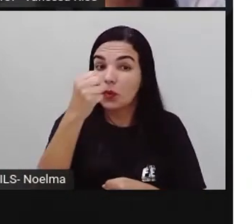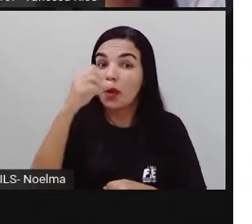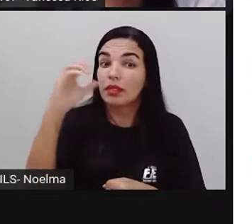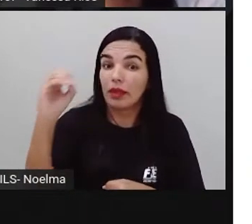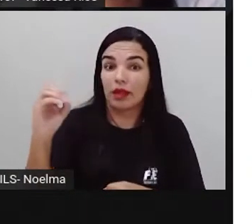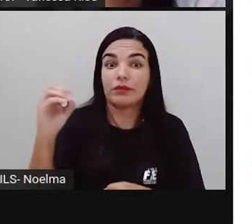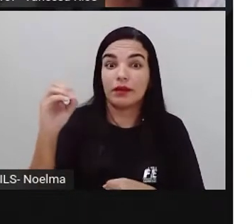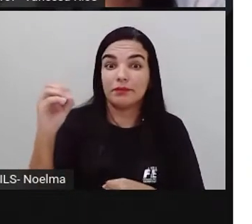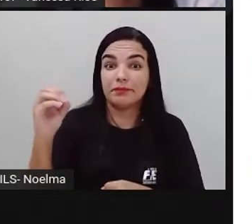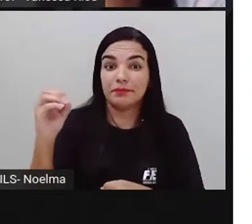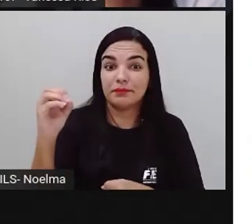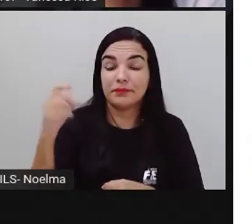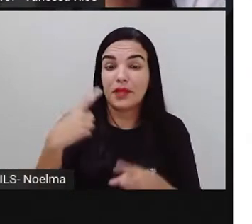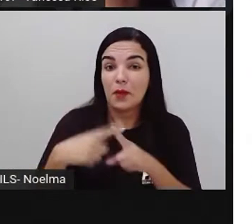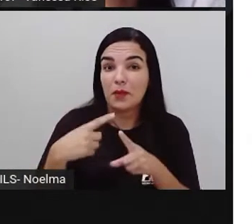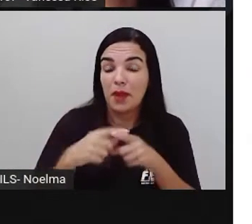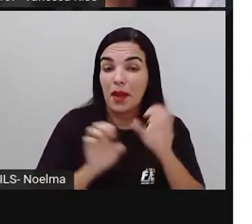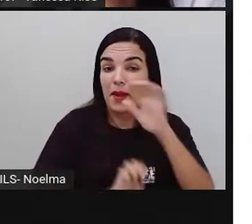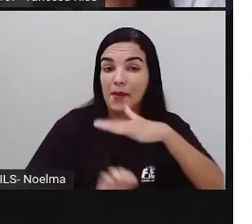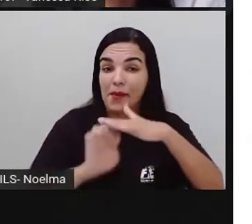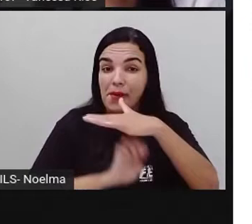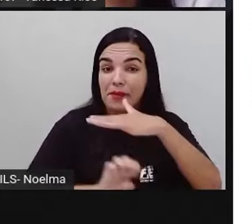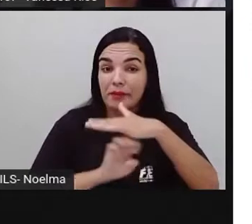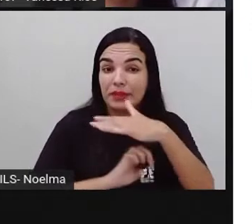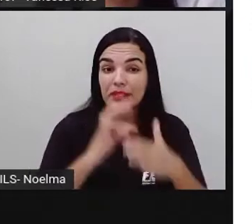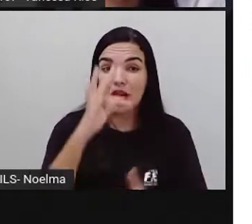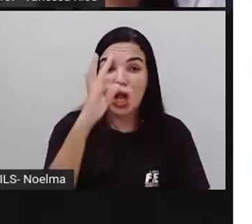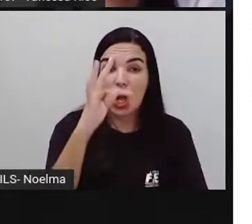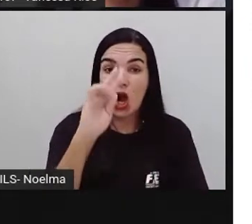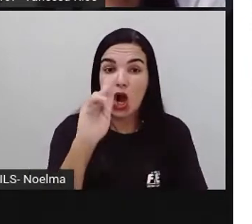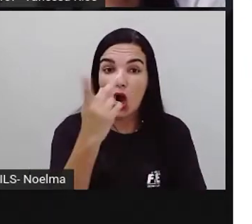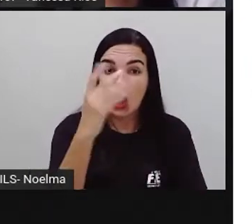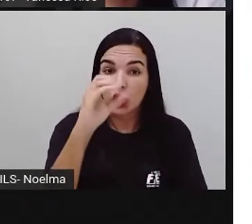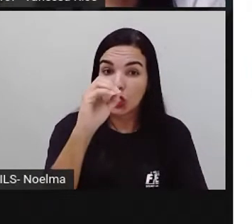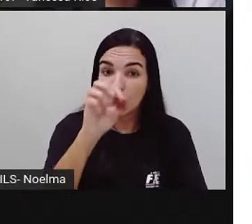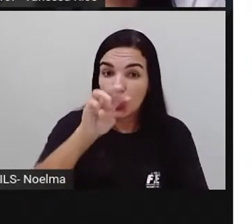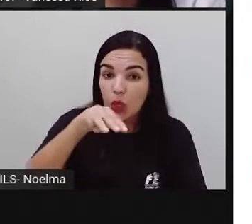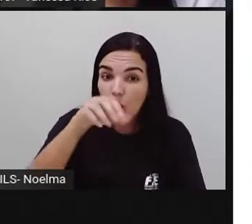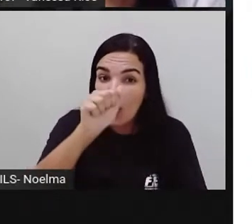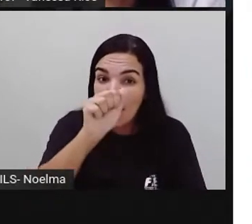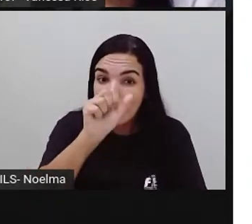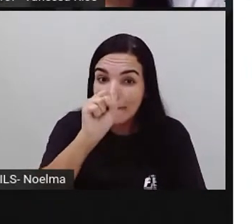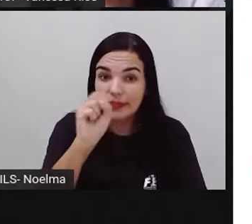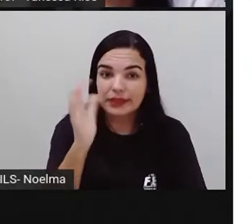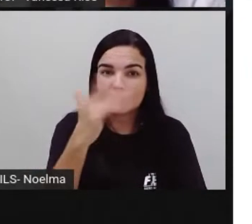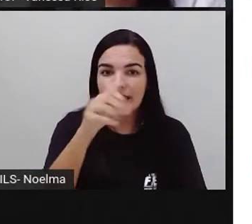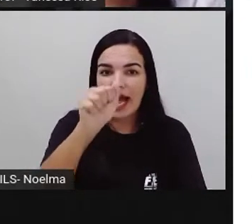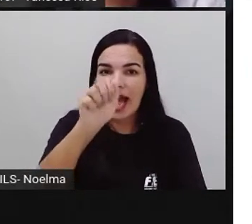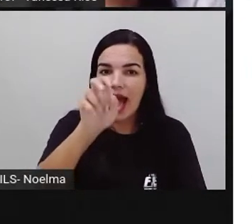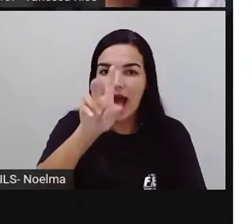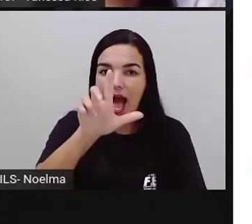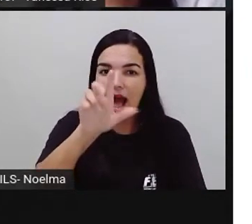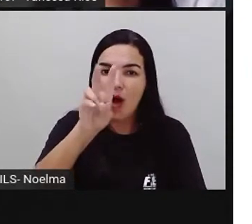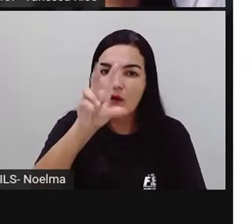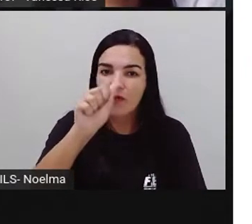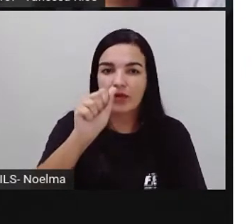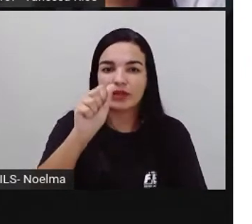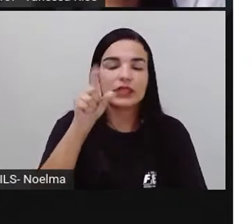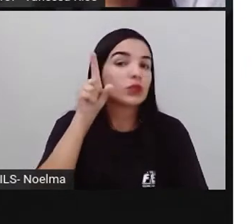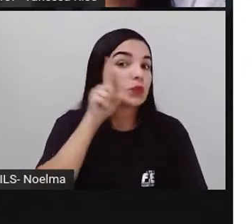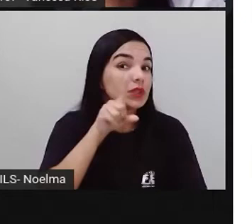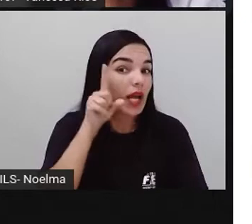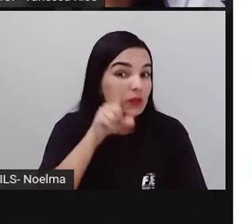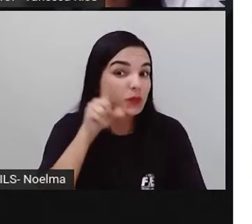1880, pela indústria de Thomas Alva Edison, nos Estados Unidos. São as